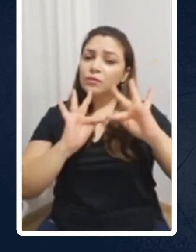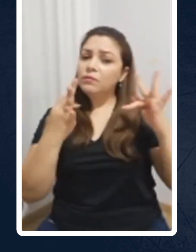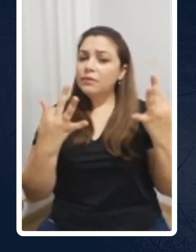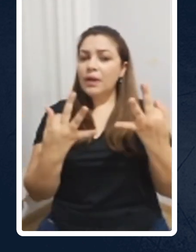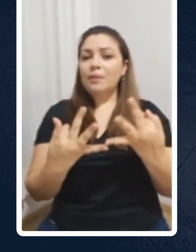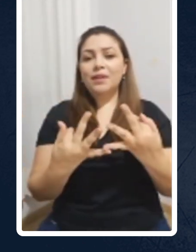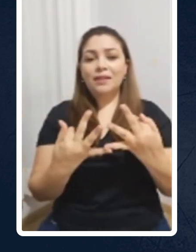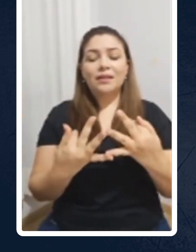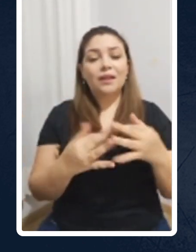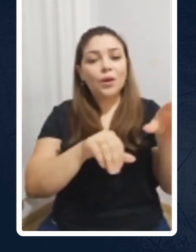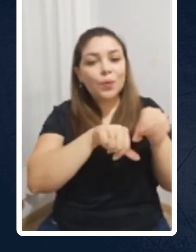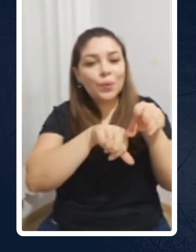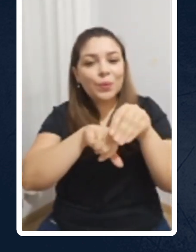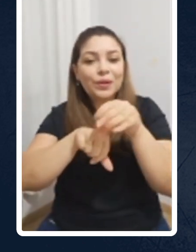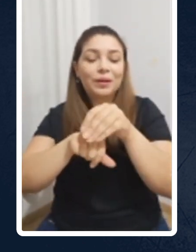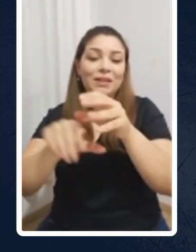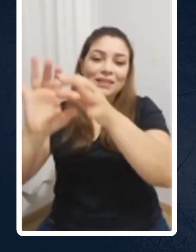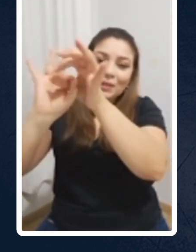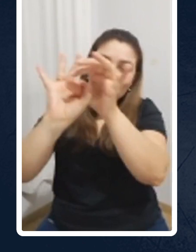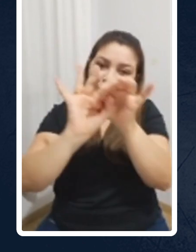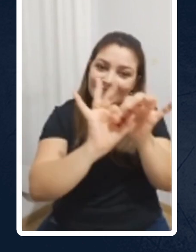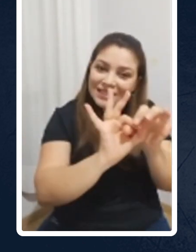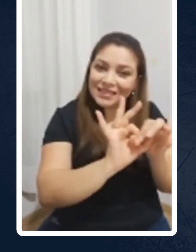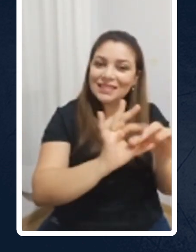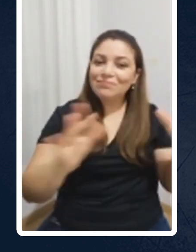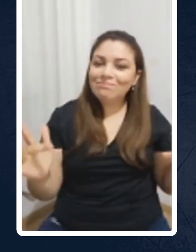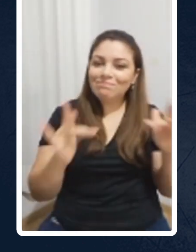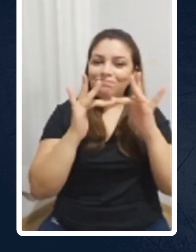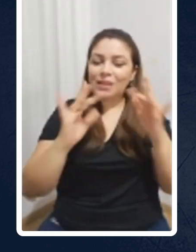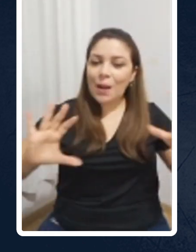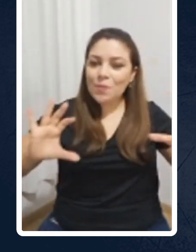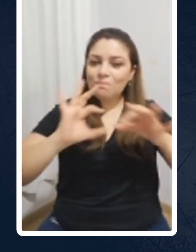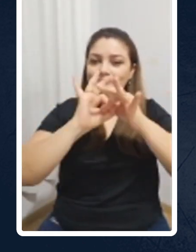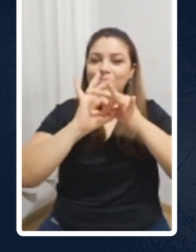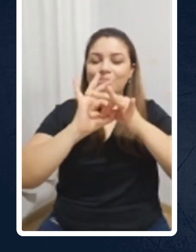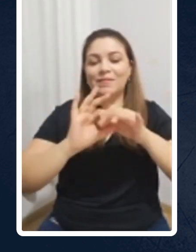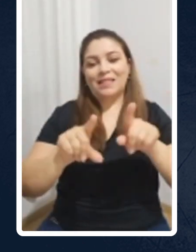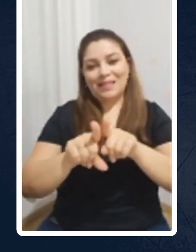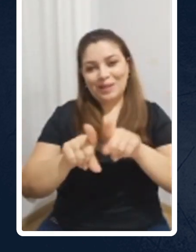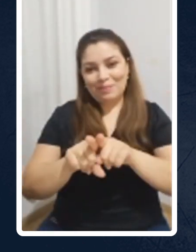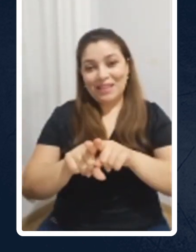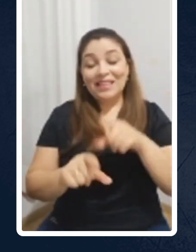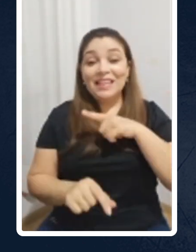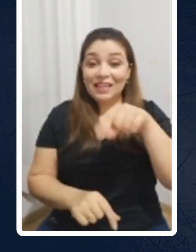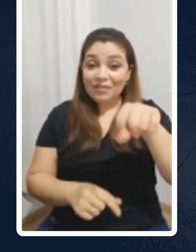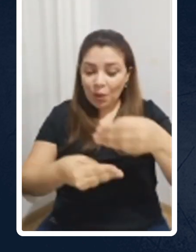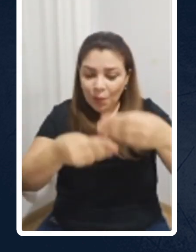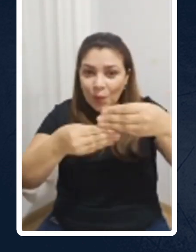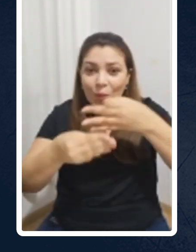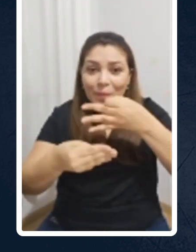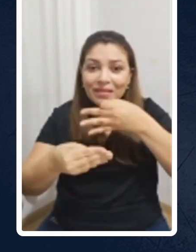essa conexão. A Alessandra relata. A Luciana comenta, aprendi muito. A